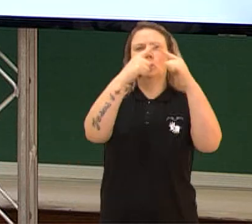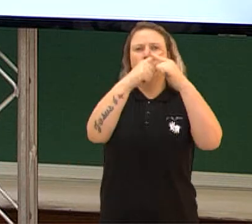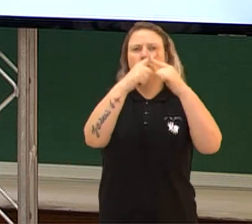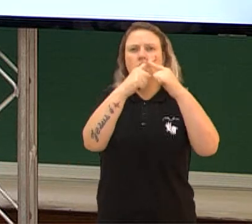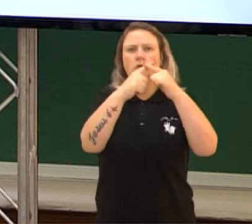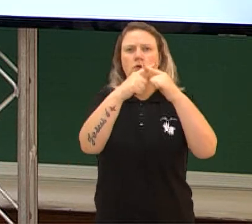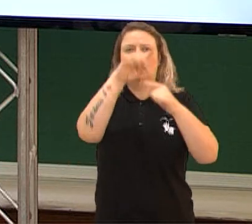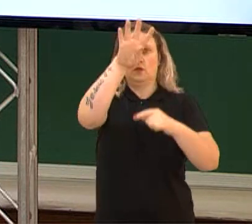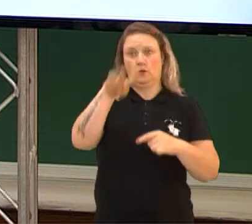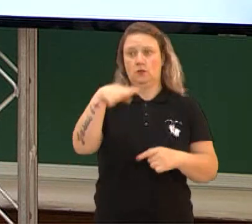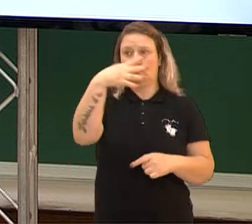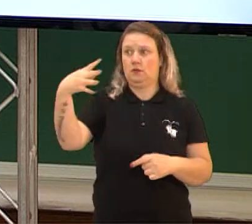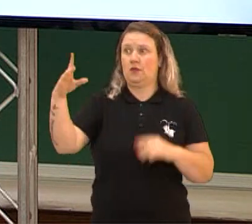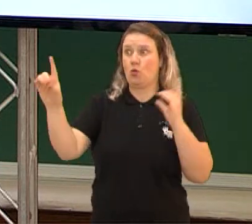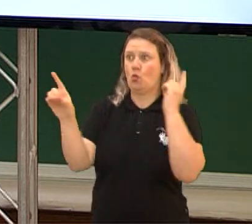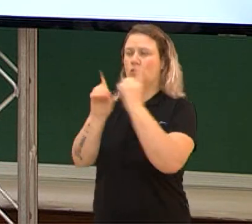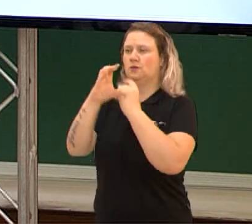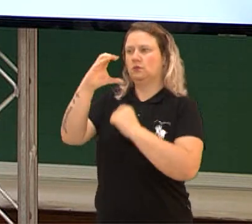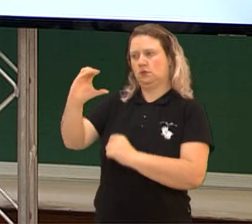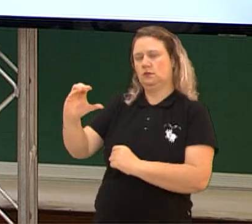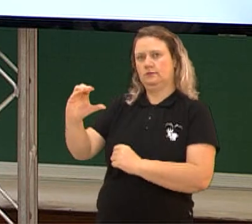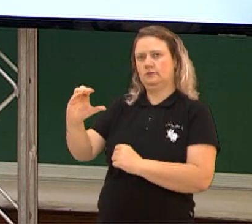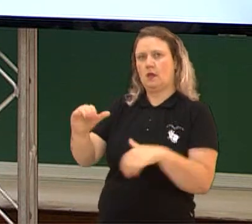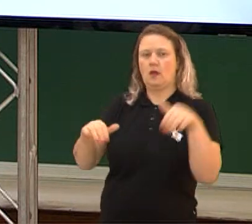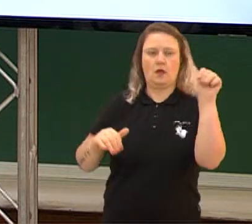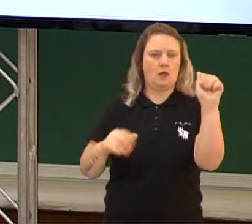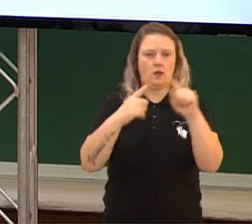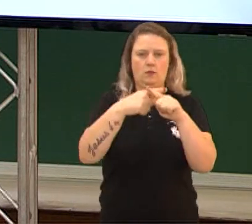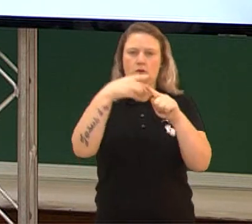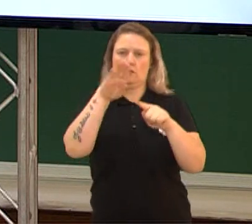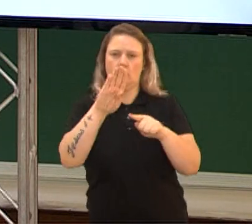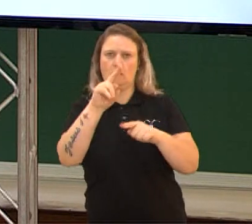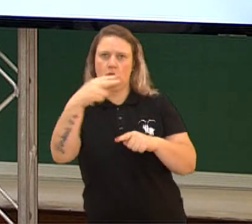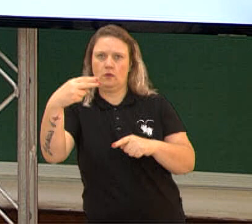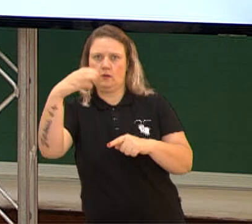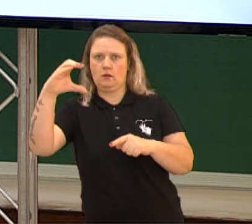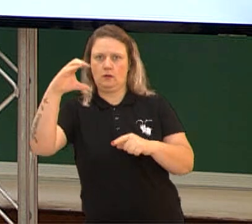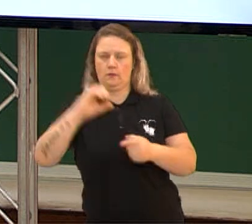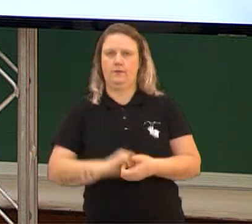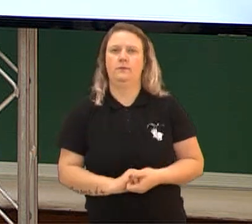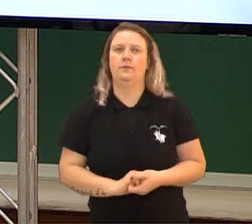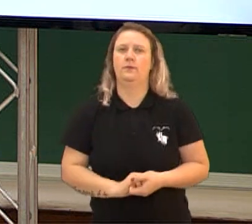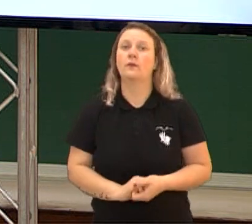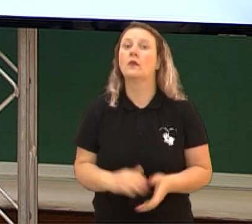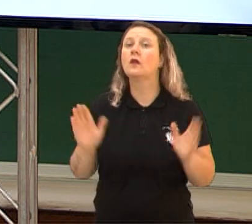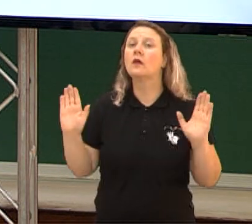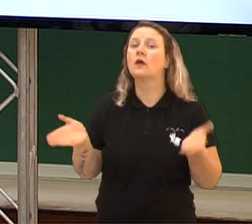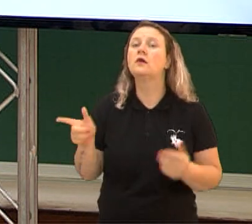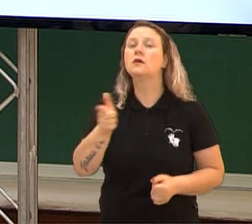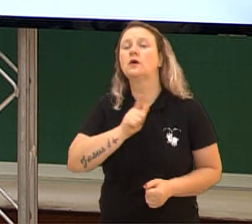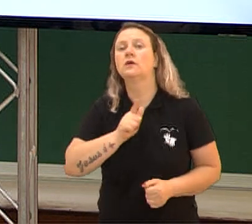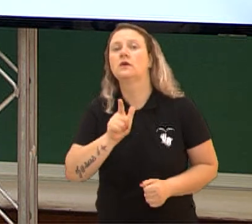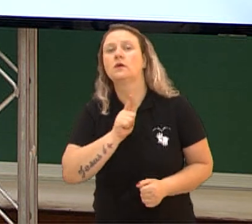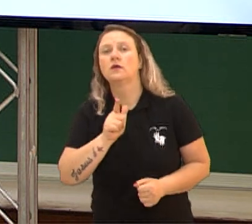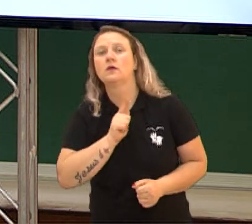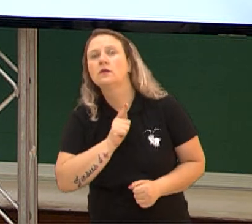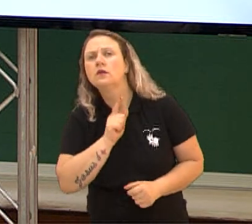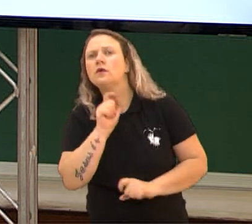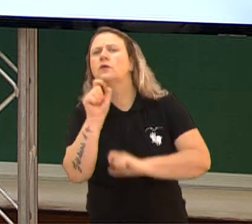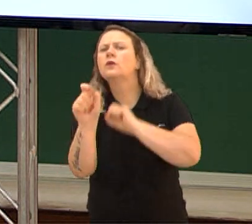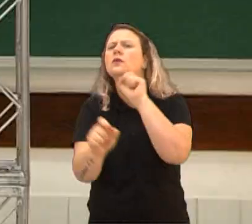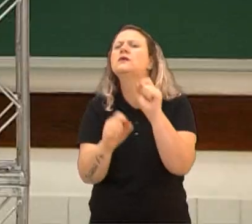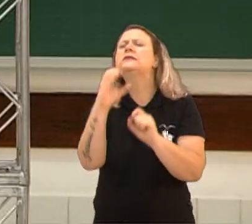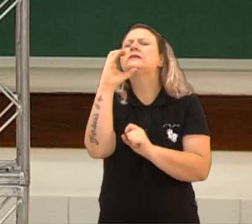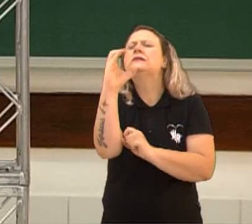matriz C, ou seja, A vezes B é igual a C. É certo dizer que a matriz C tem... Tchan, tchan, tchan,